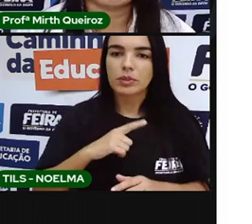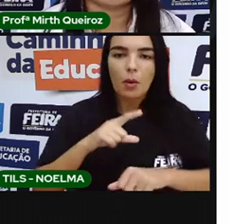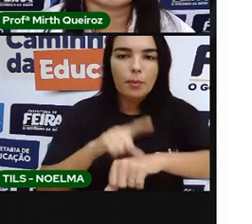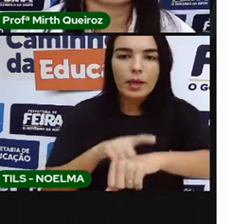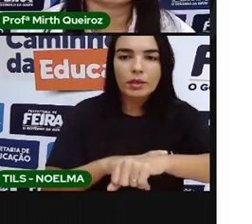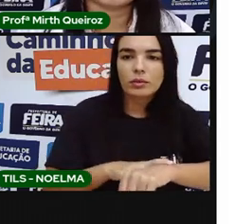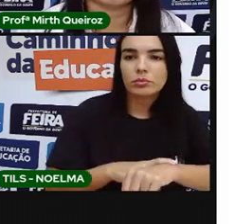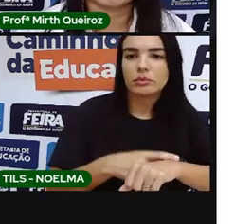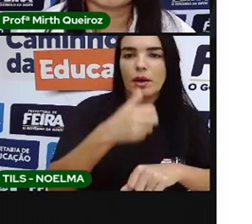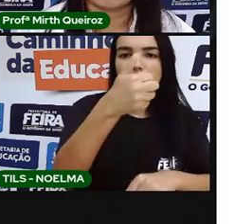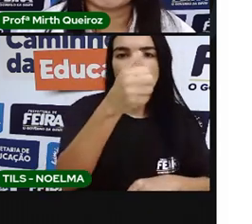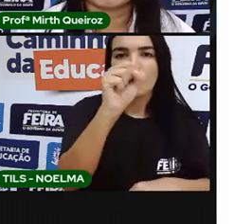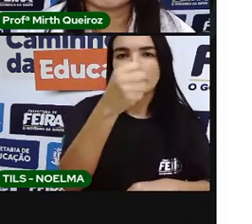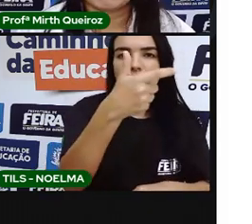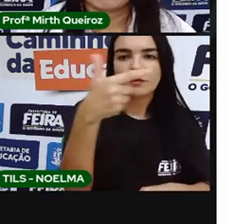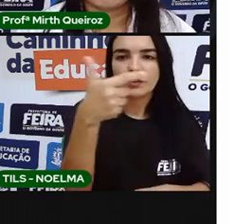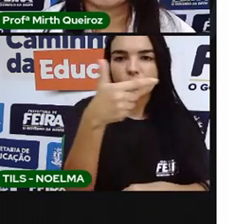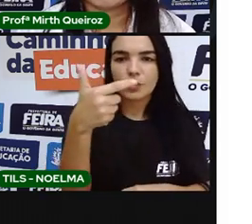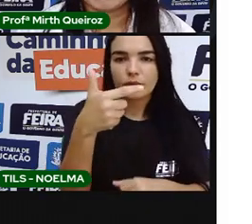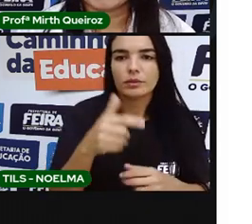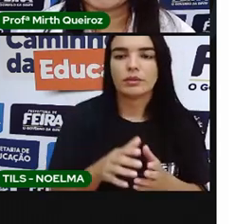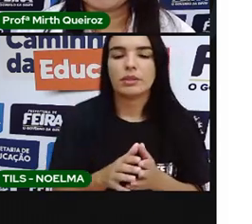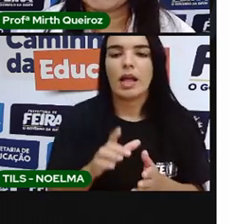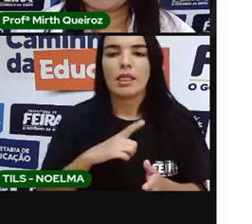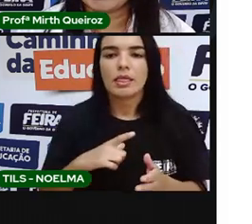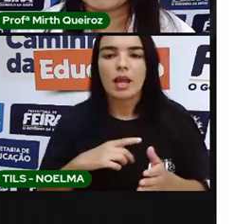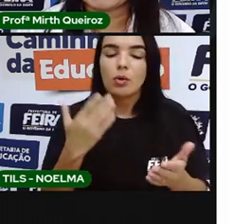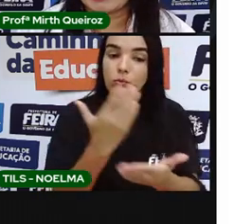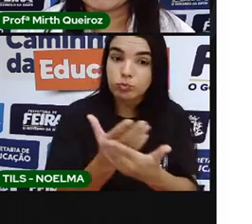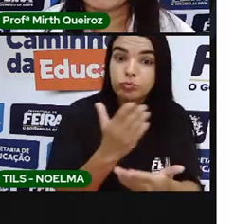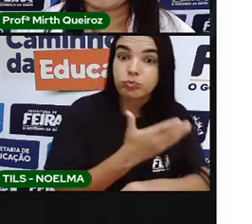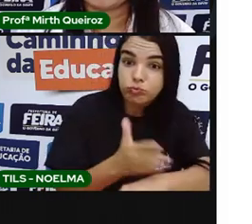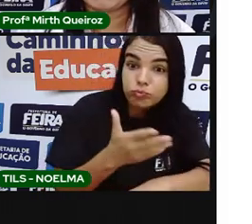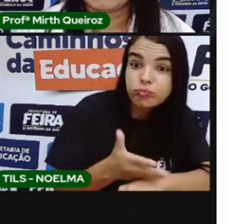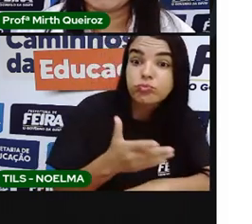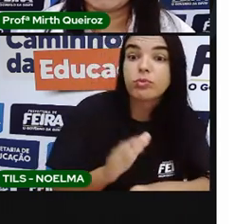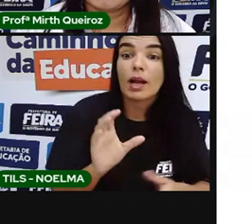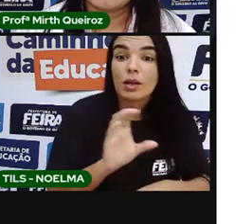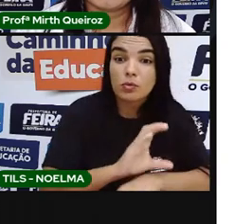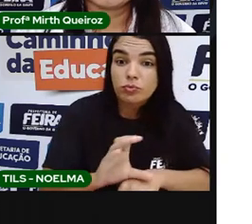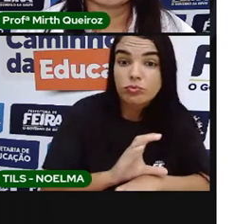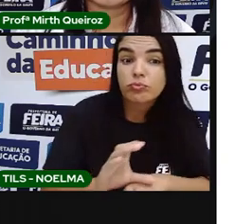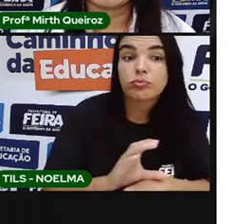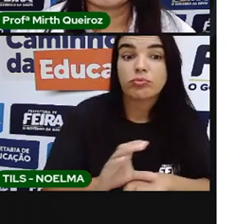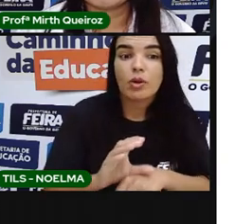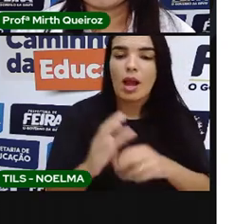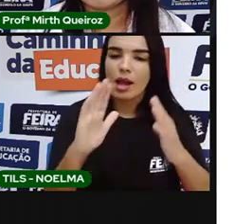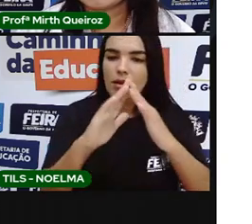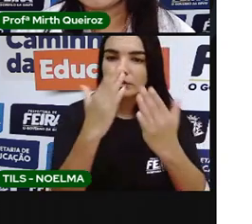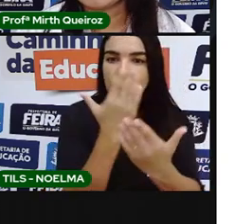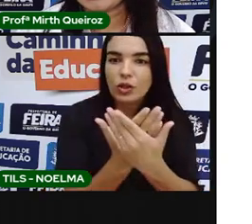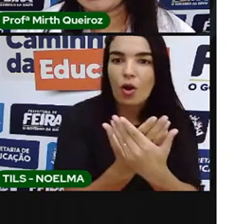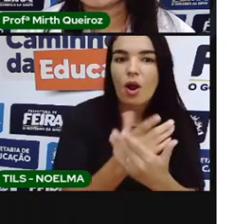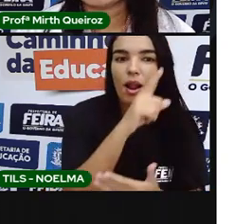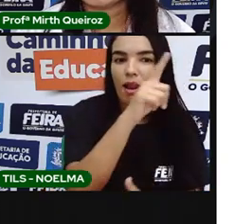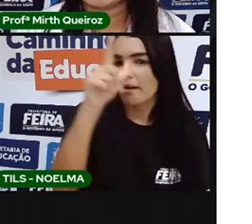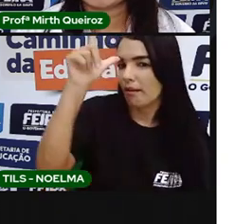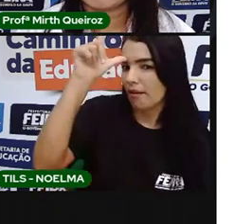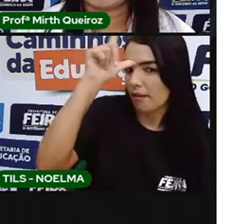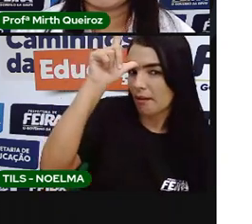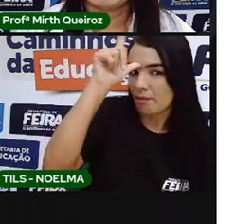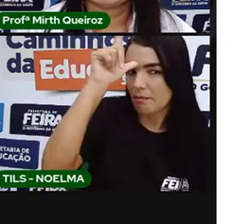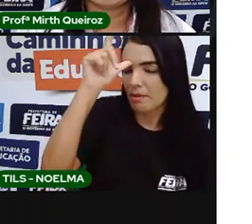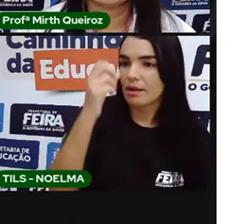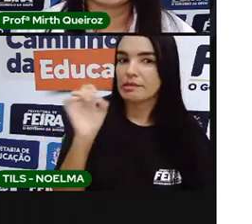era o nome que usava para assinar suas obras usou academia de belas-artes bonito é especializando-se na